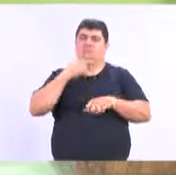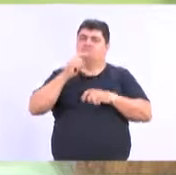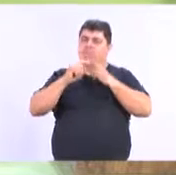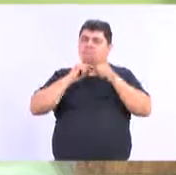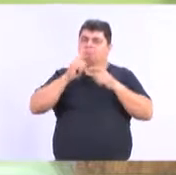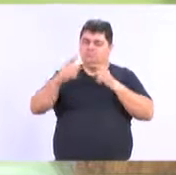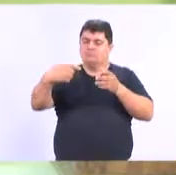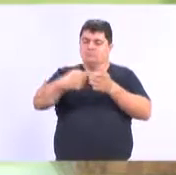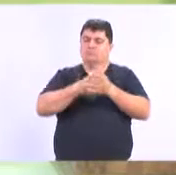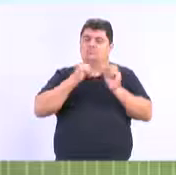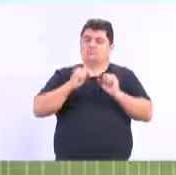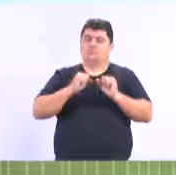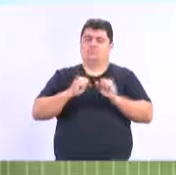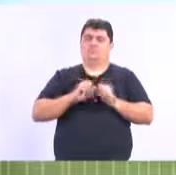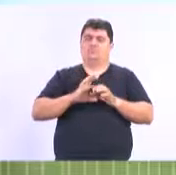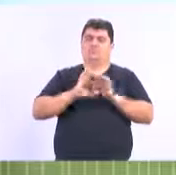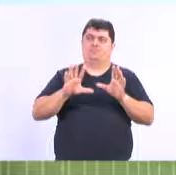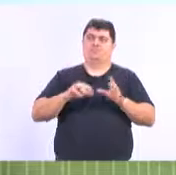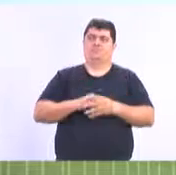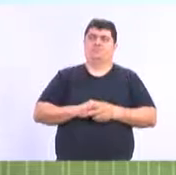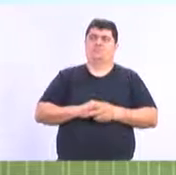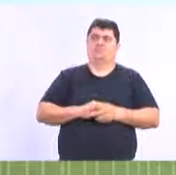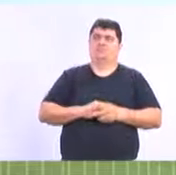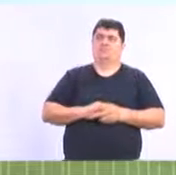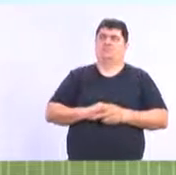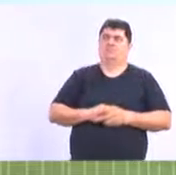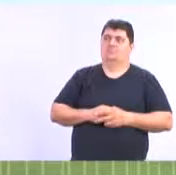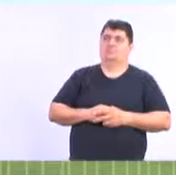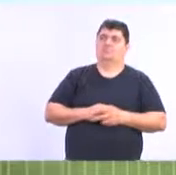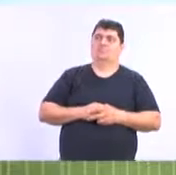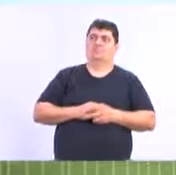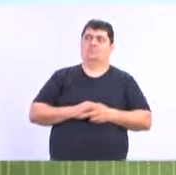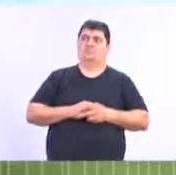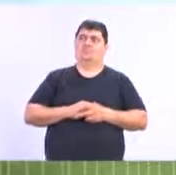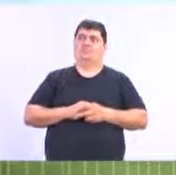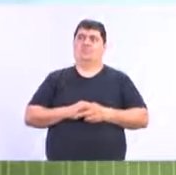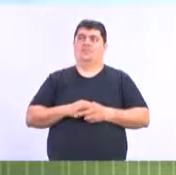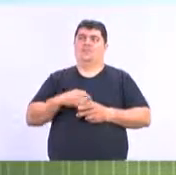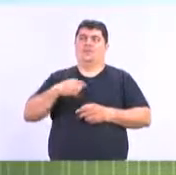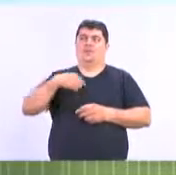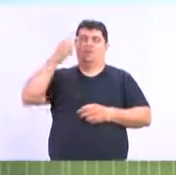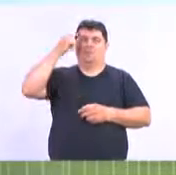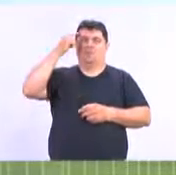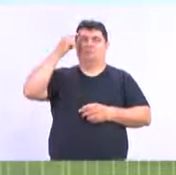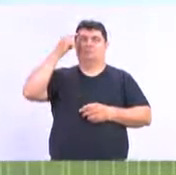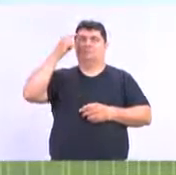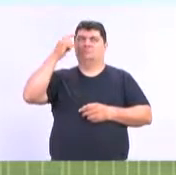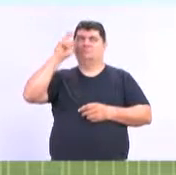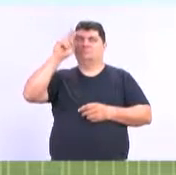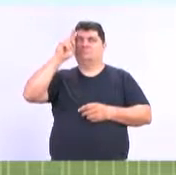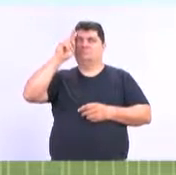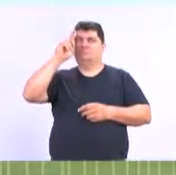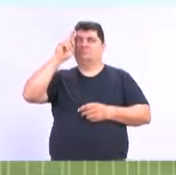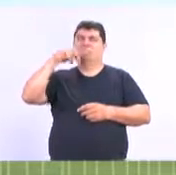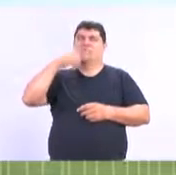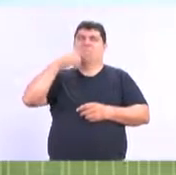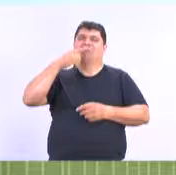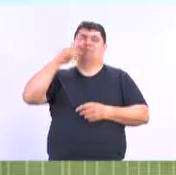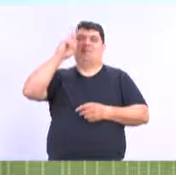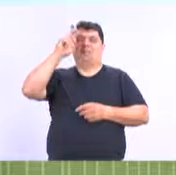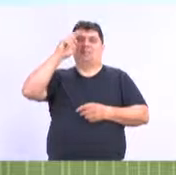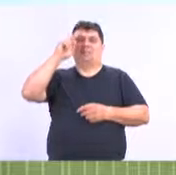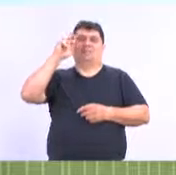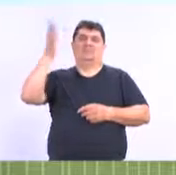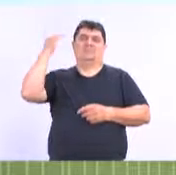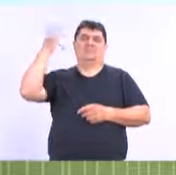dúvidas. Muito bem, a professora Lê foi lá, eu tentei lembrar do ensino lá do básico meu, na primeira, quarta série, eu já não lembrava muito mais,